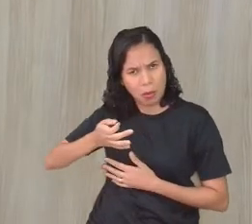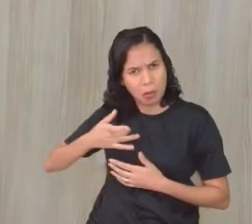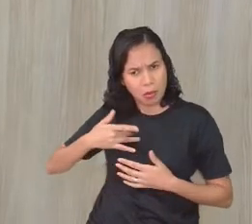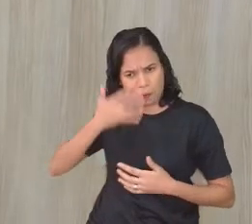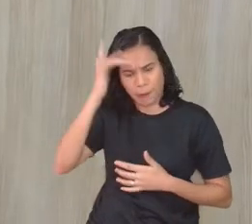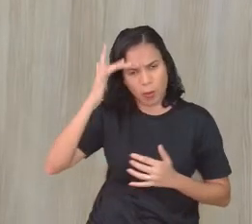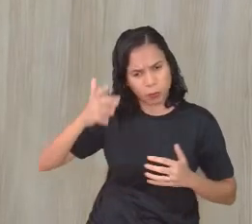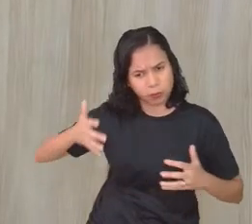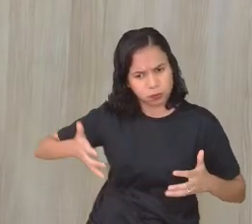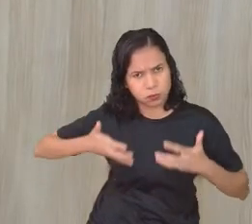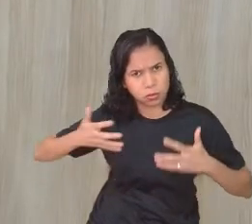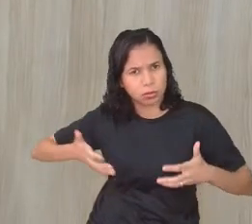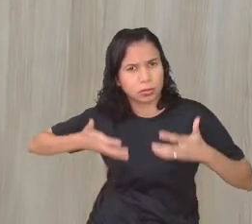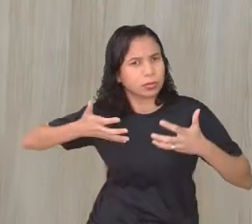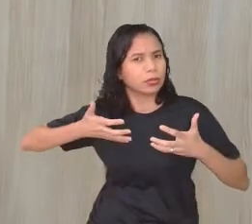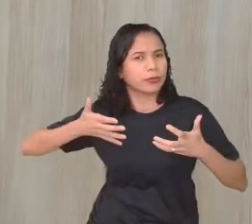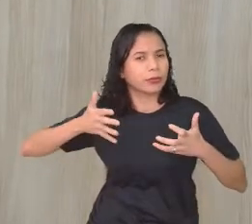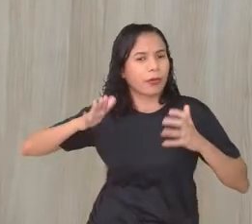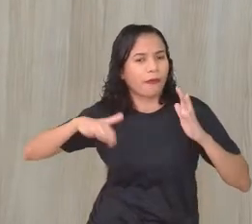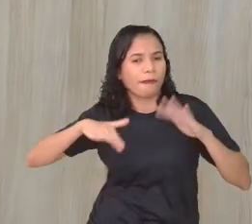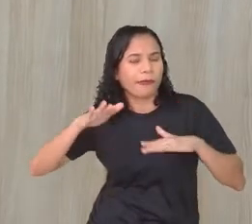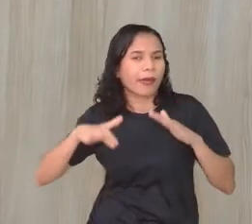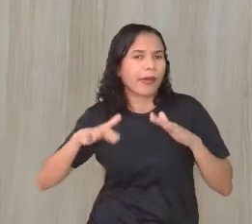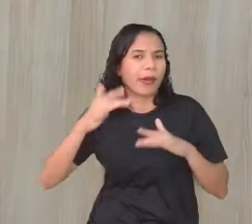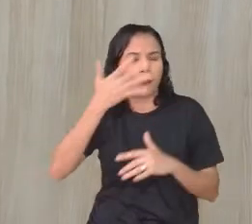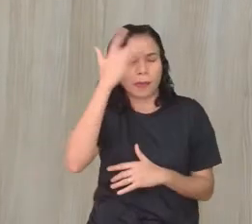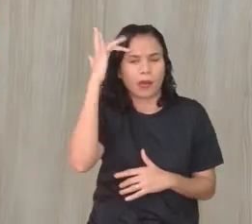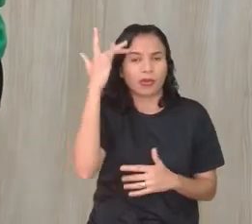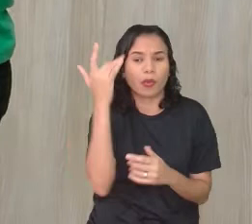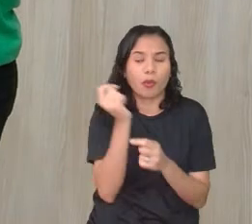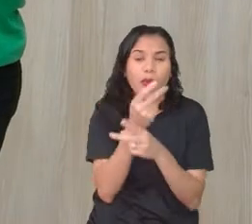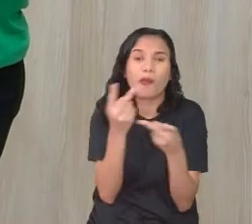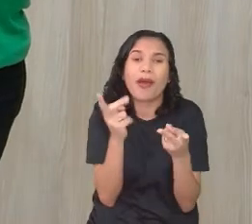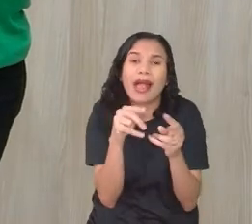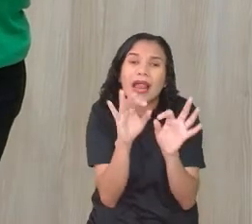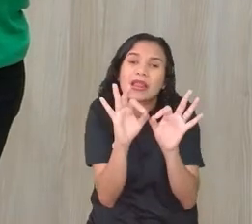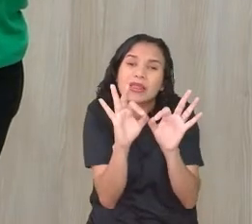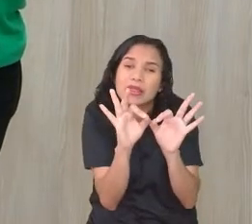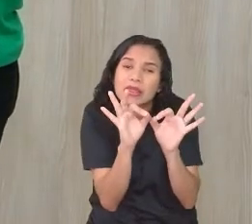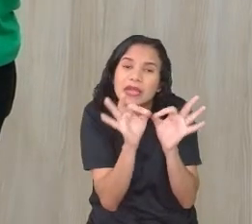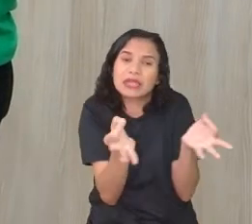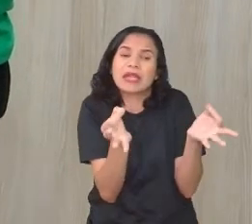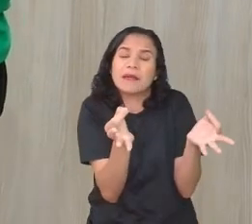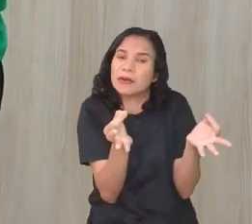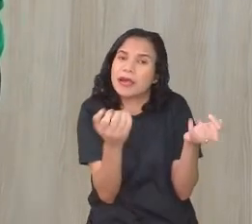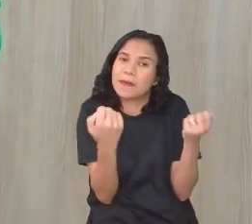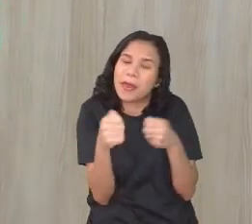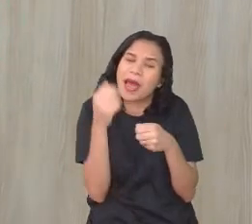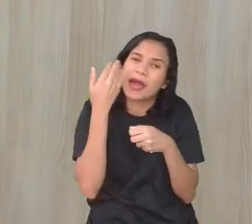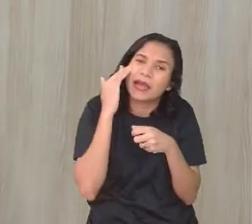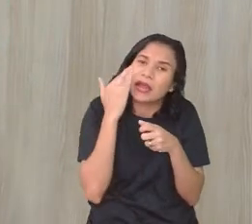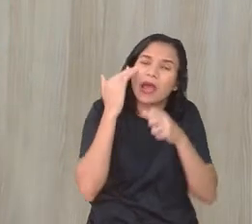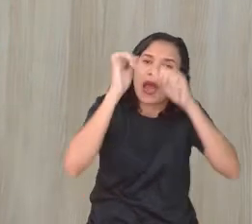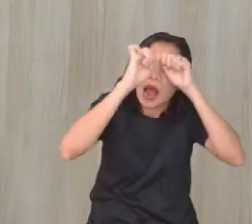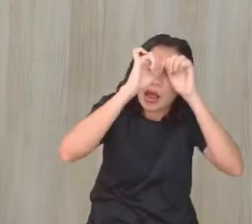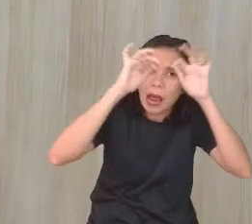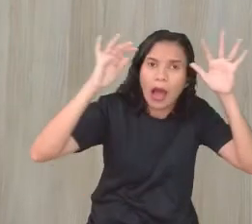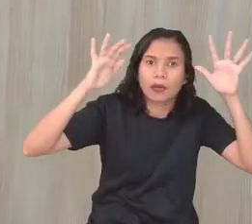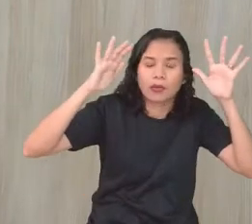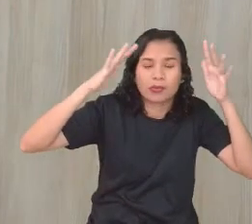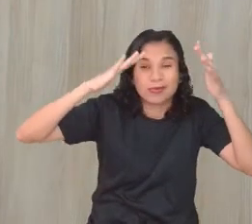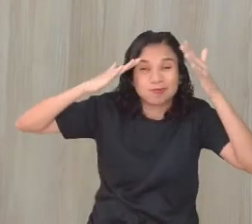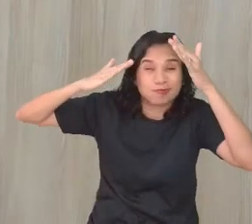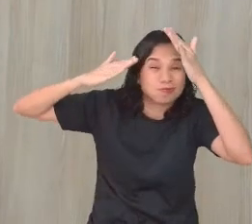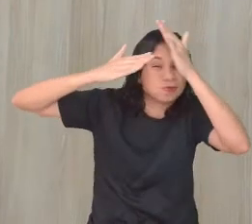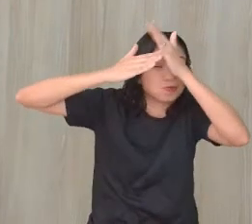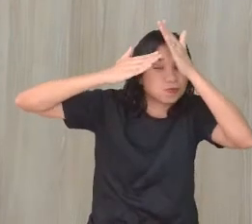alteram e aí muitas vezes, minha gente, por algo tão simples e que deveria ser entendido, parece que há um